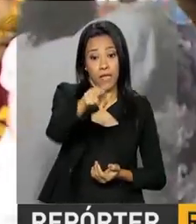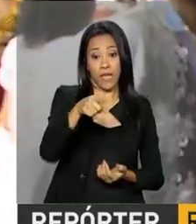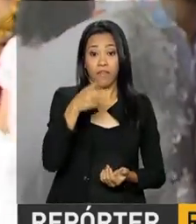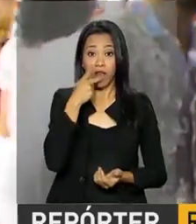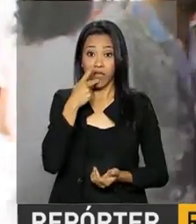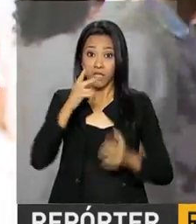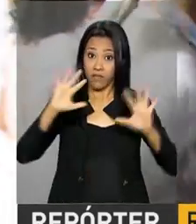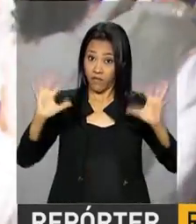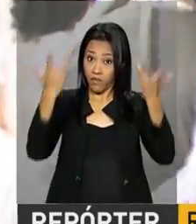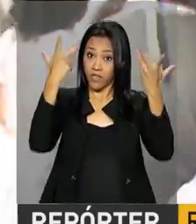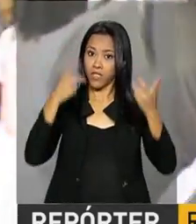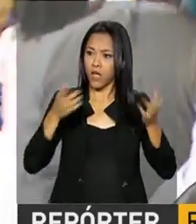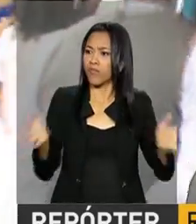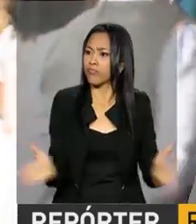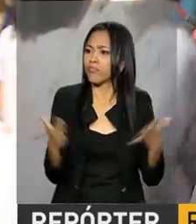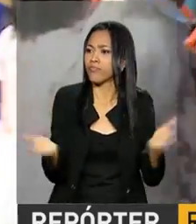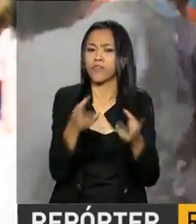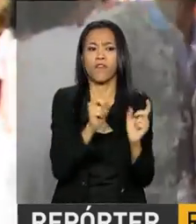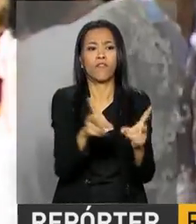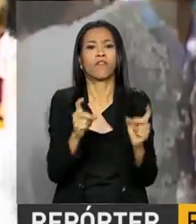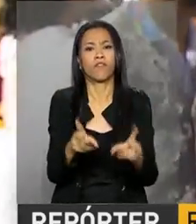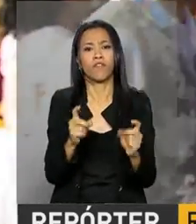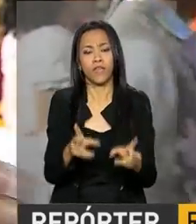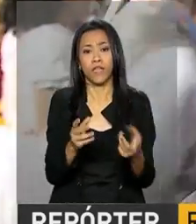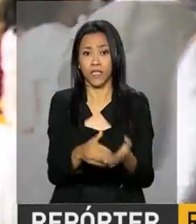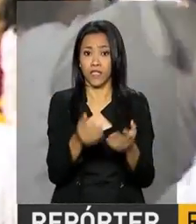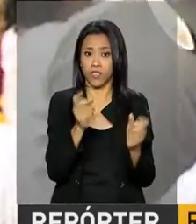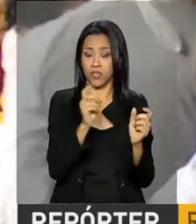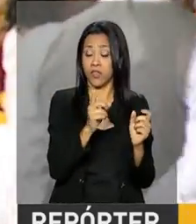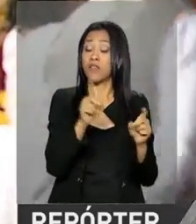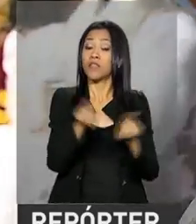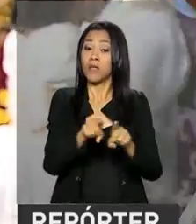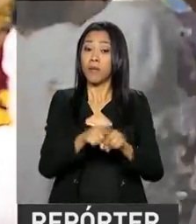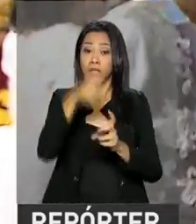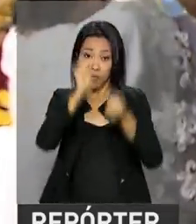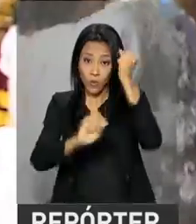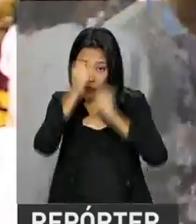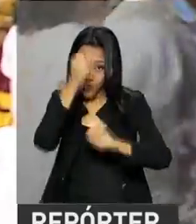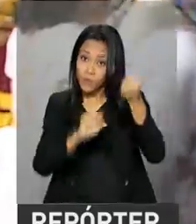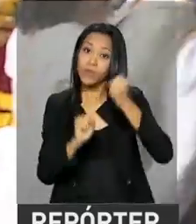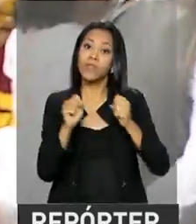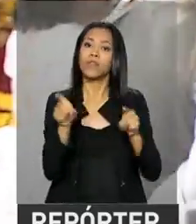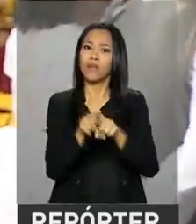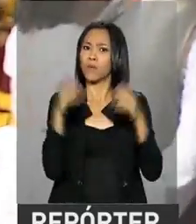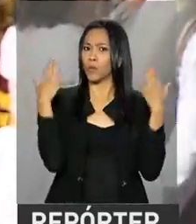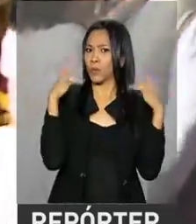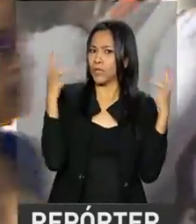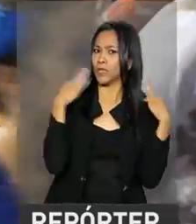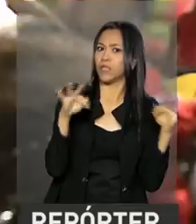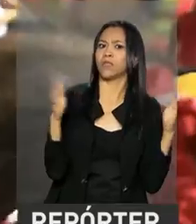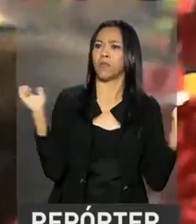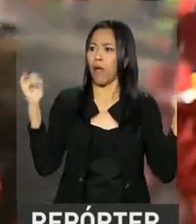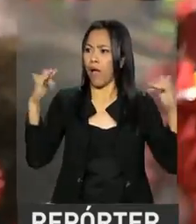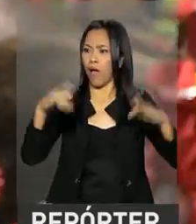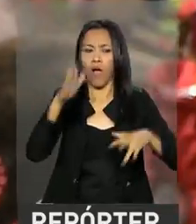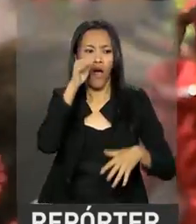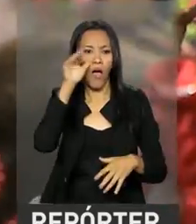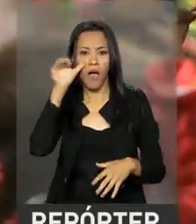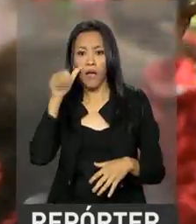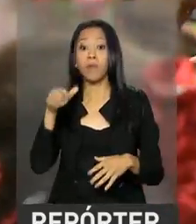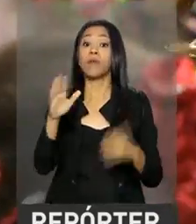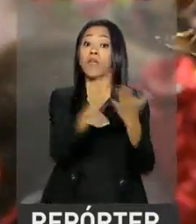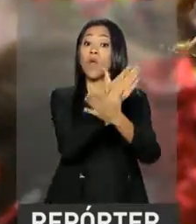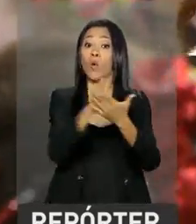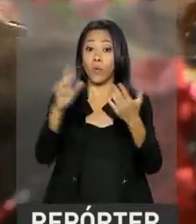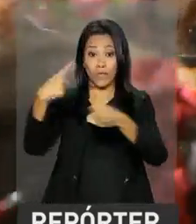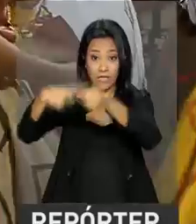eles fomentam o comércio, fomentam a indústria, fomentam o turismo no ponto de vista da hotelaria. Em algumas